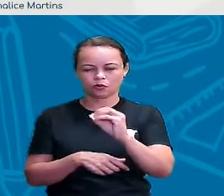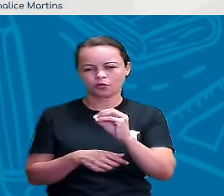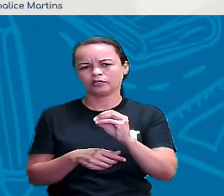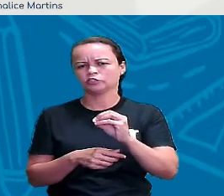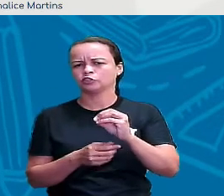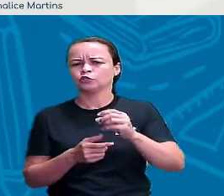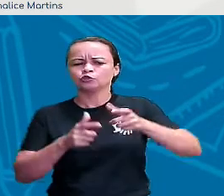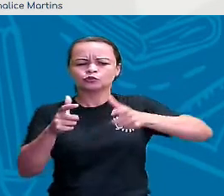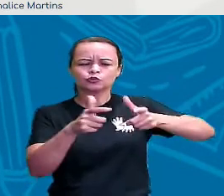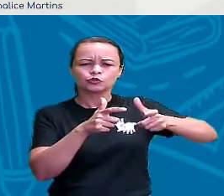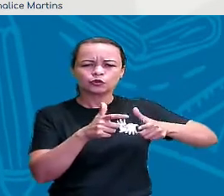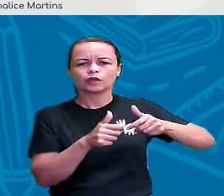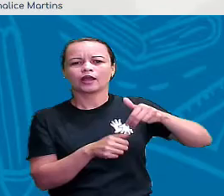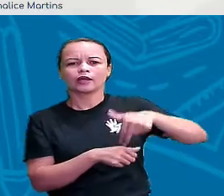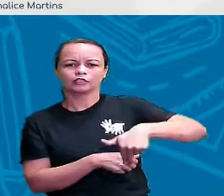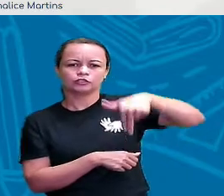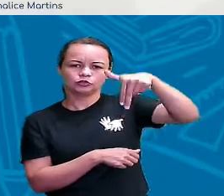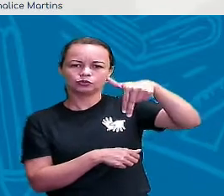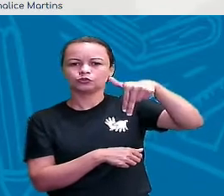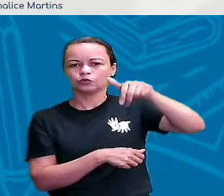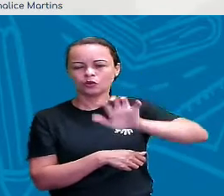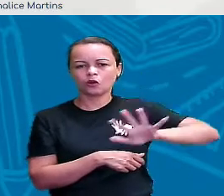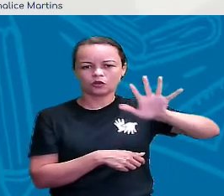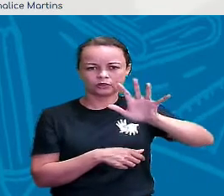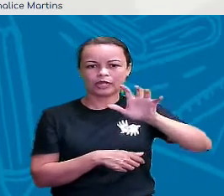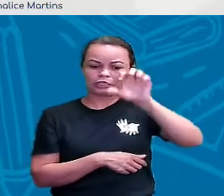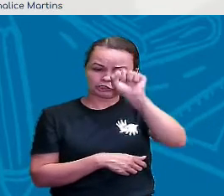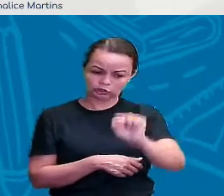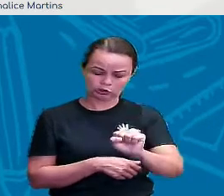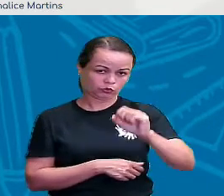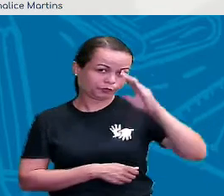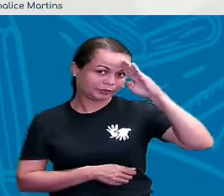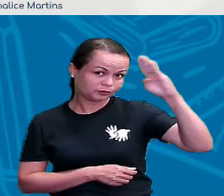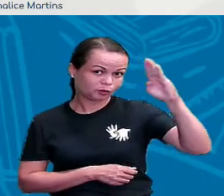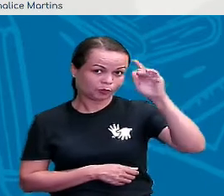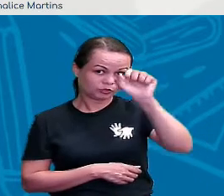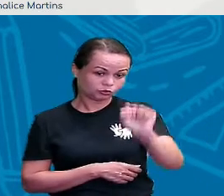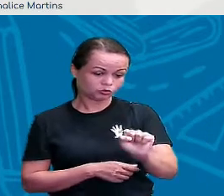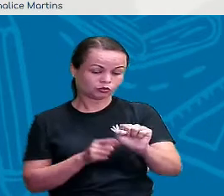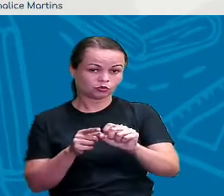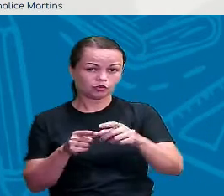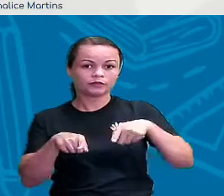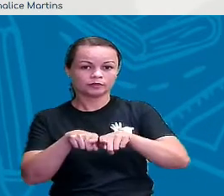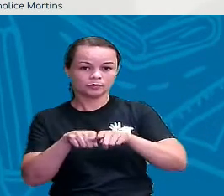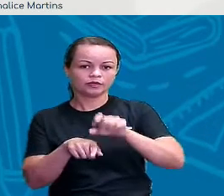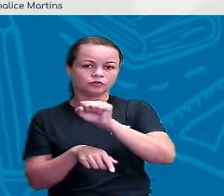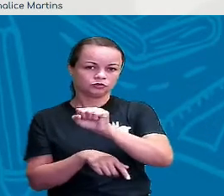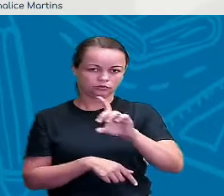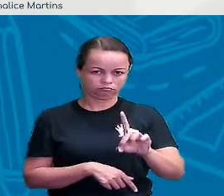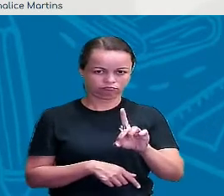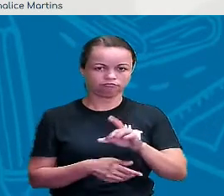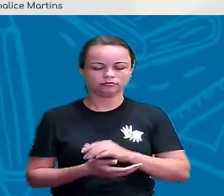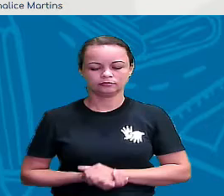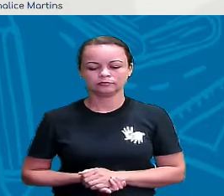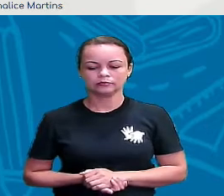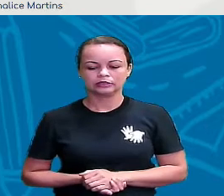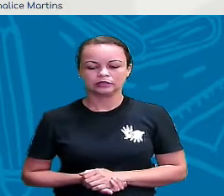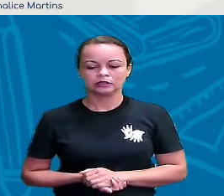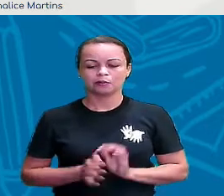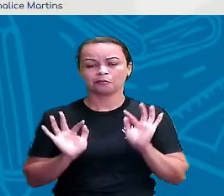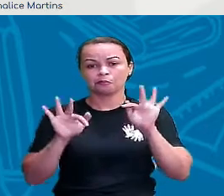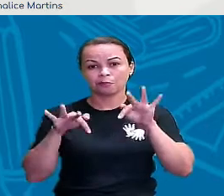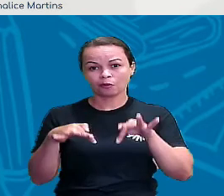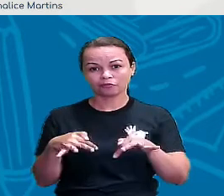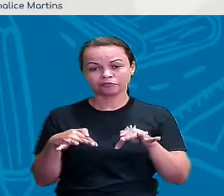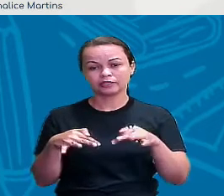Nordeste, do Sul, principalmente do Sul, e também do Sudeste. Então, por fim,